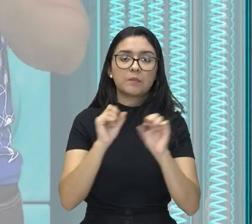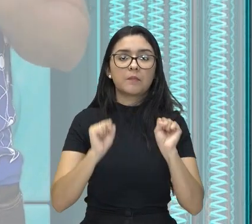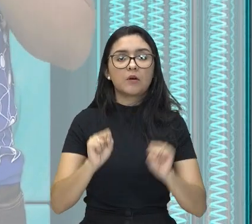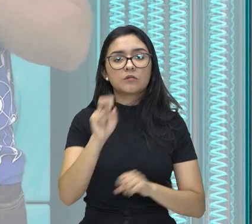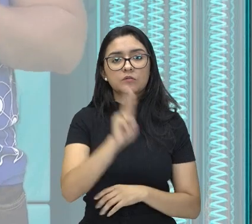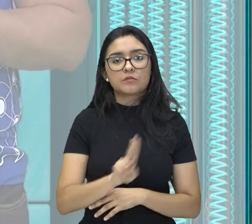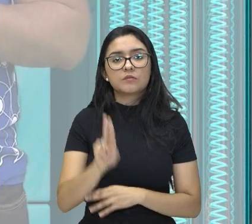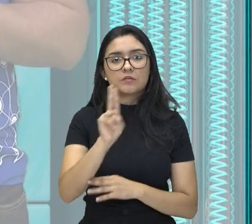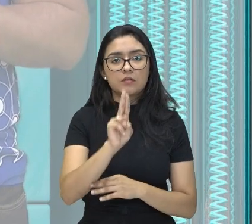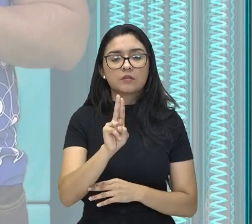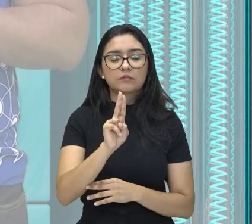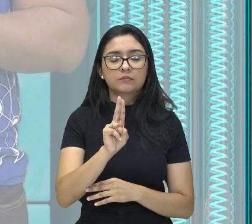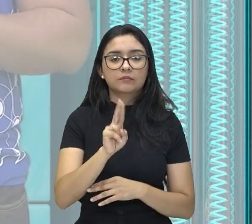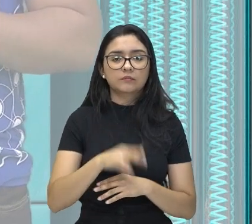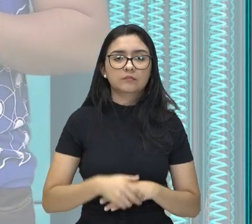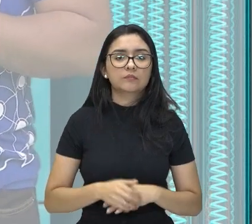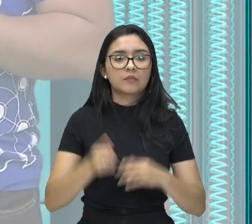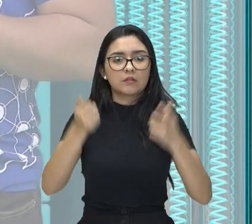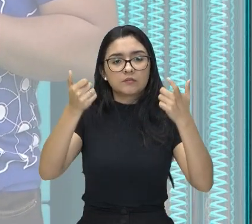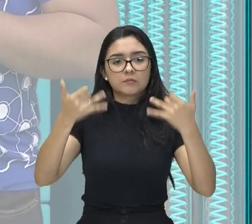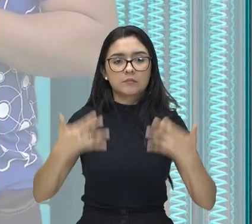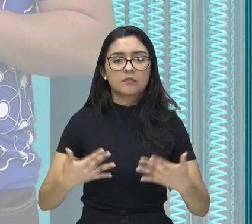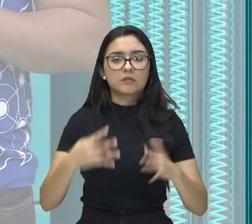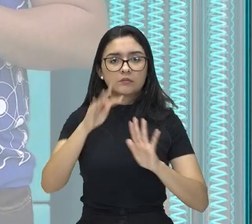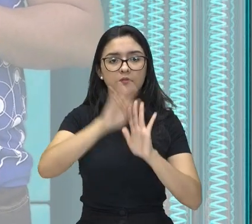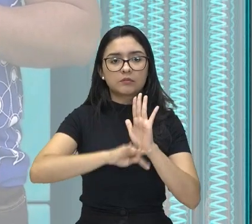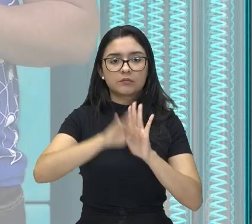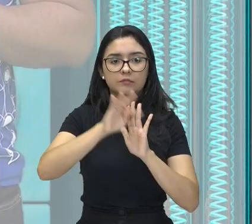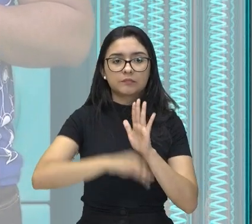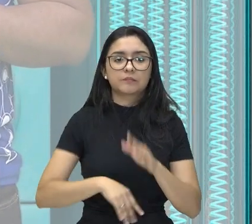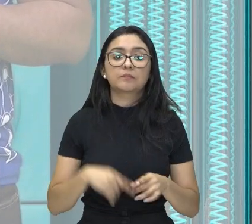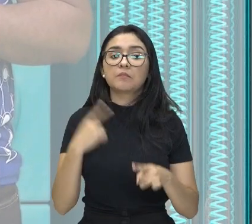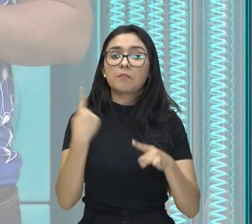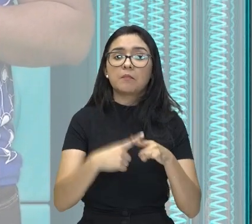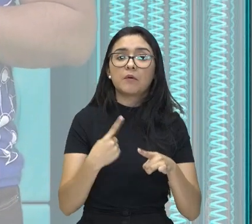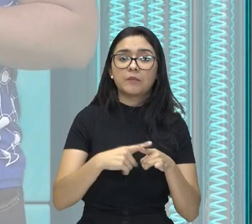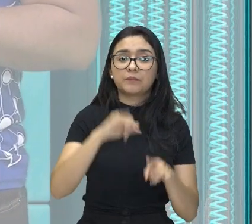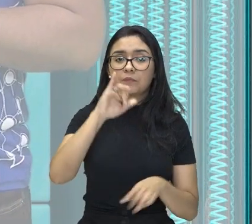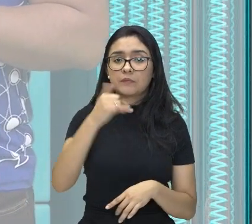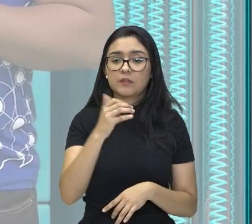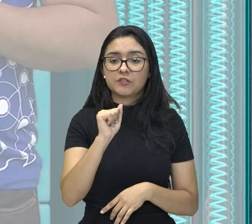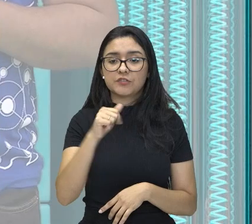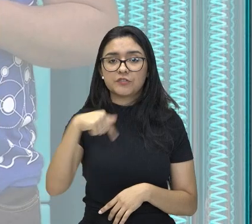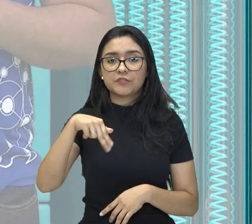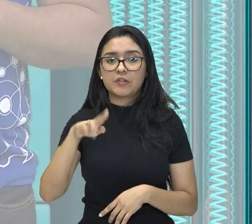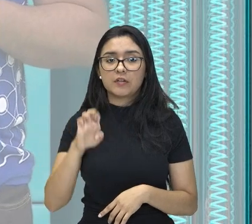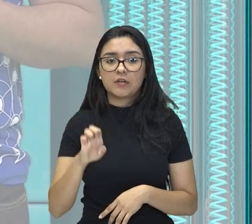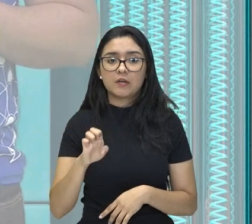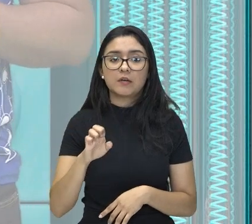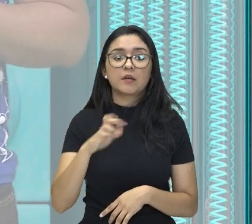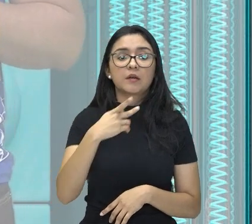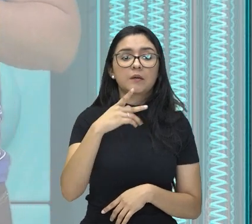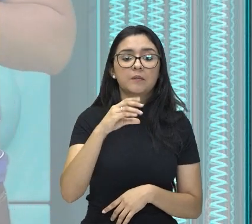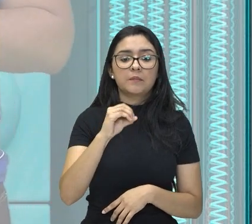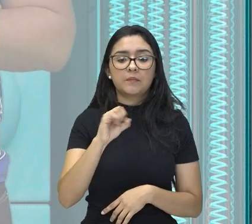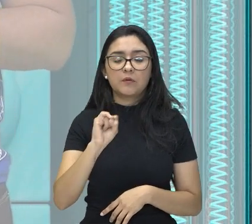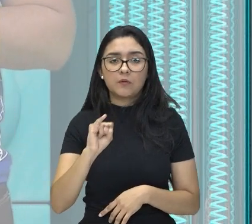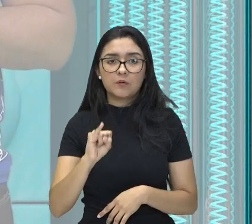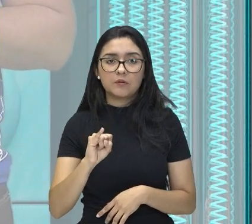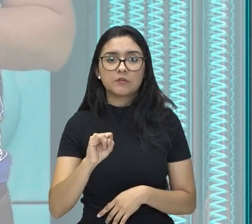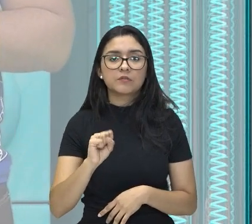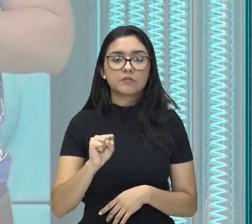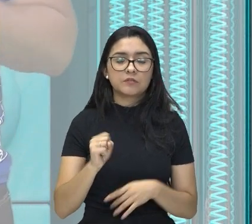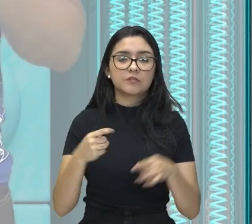para introduzir essa ideia de explicação. Olha só, porque, já que, pois, que também são